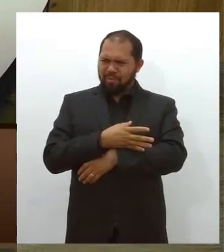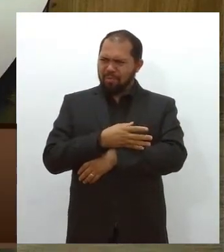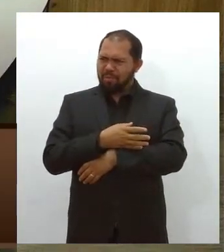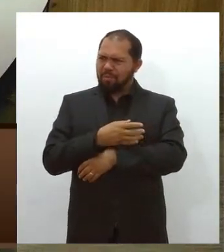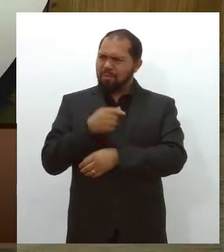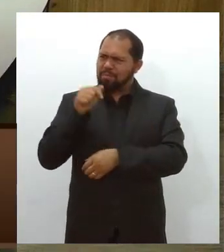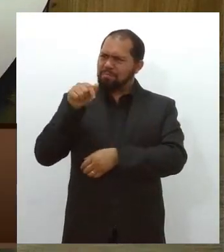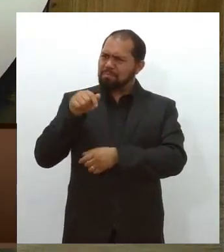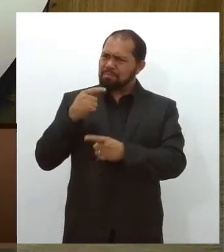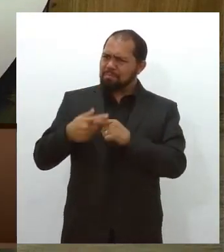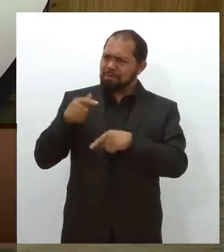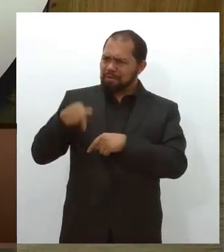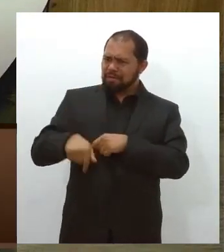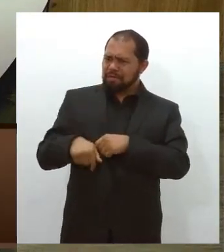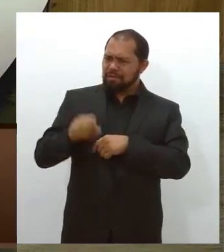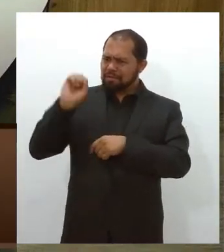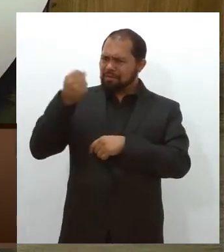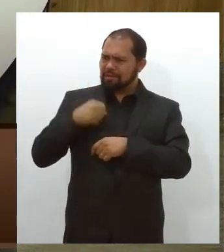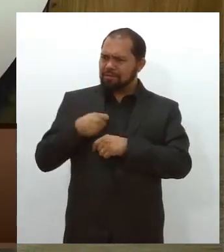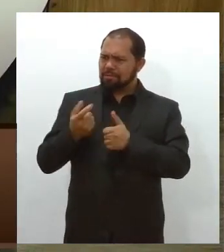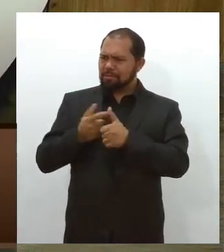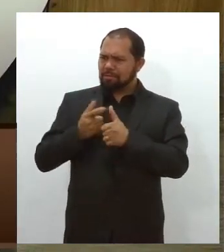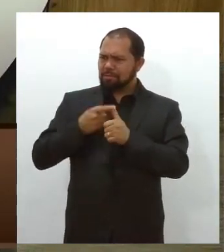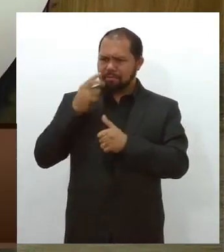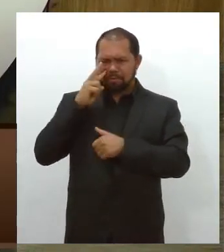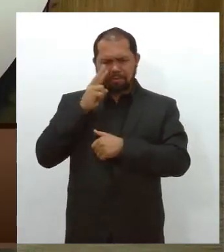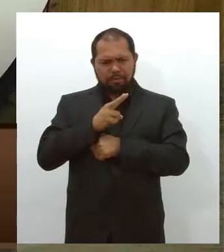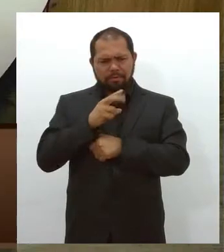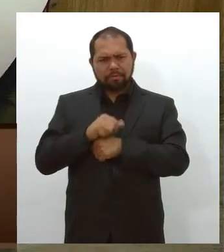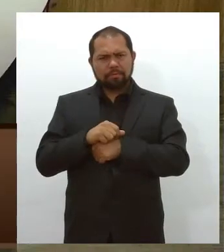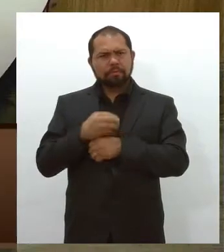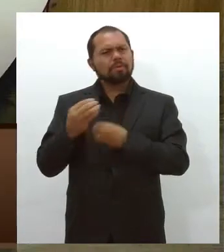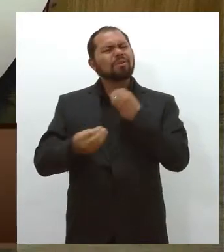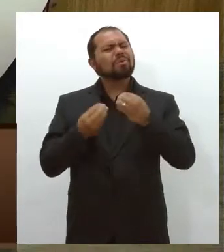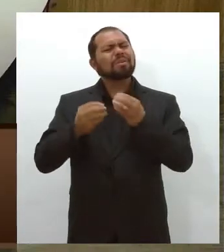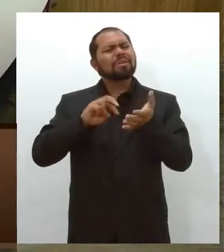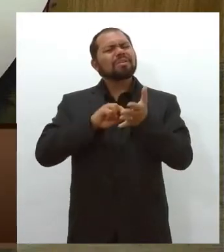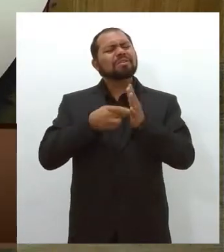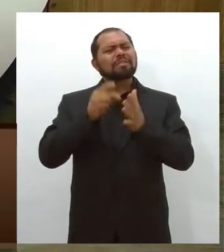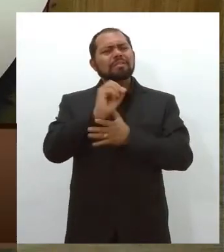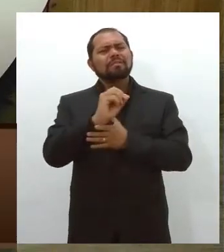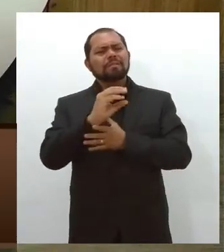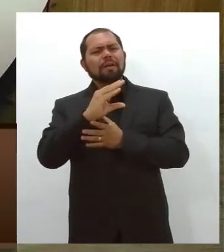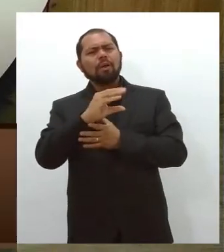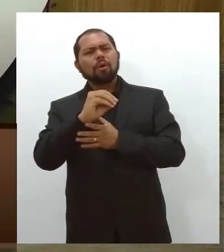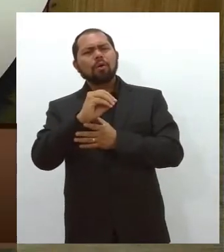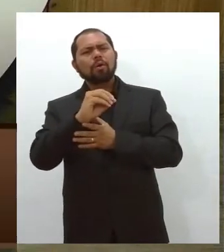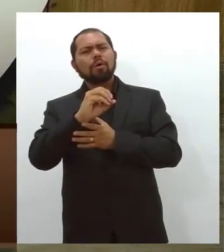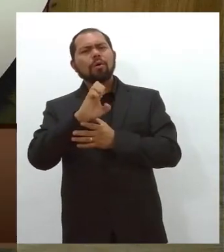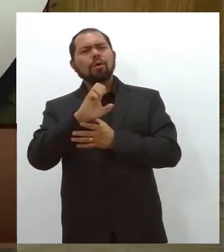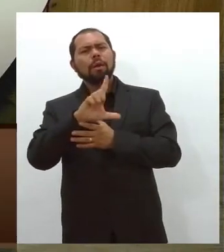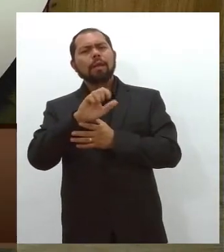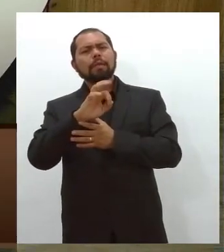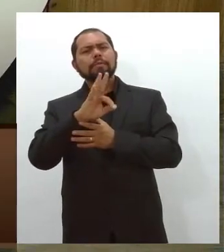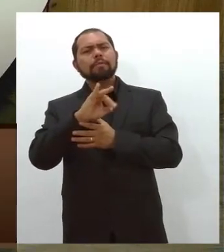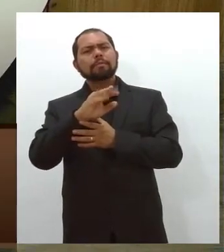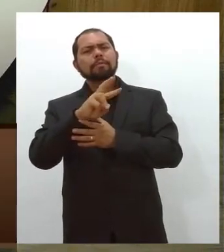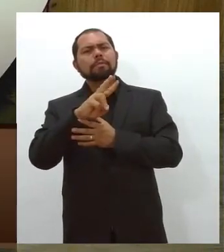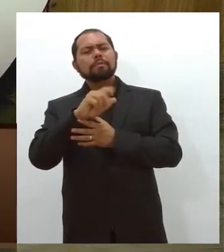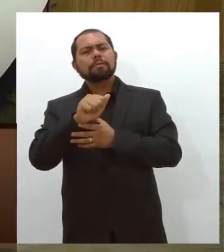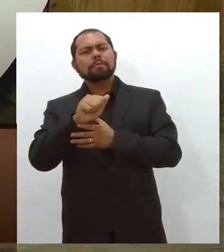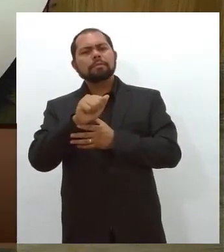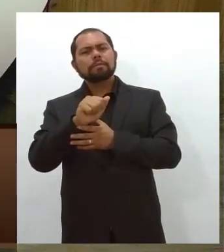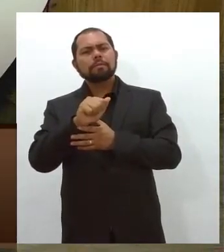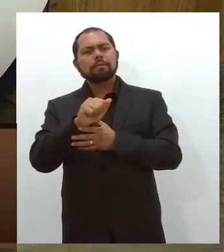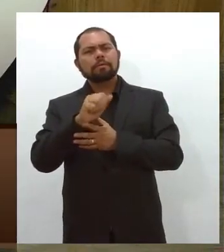para a gente como essa candidatura coletiva e como, caso esse... É numa candidatura para deputado estadual, que